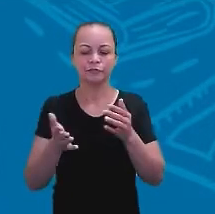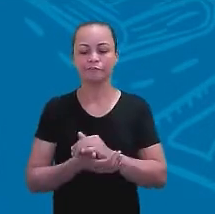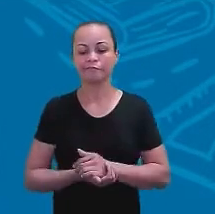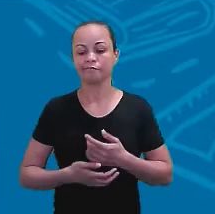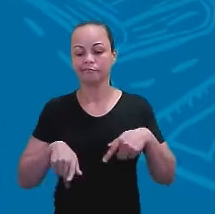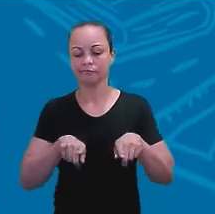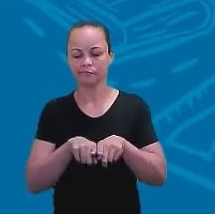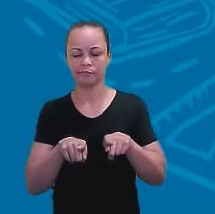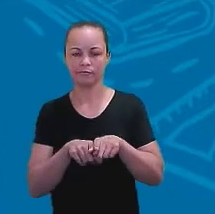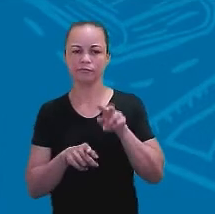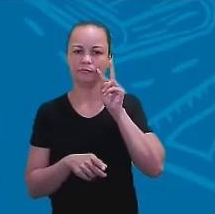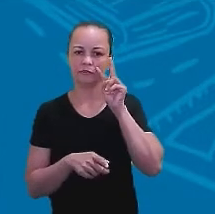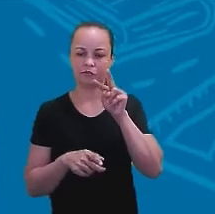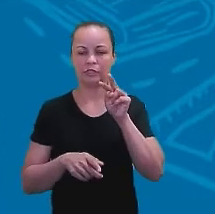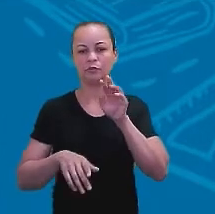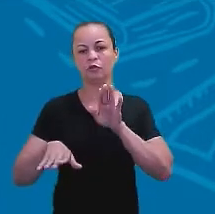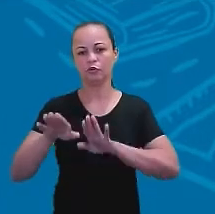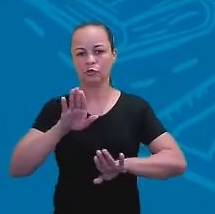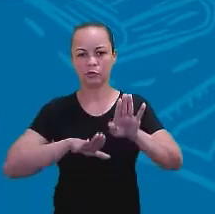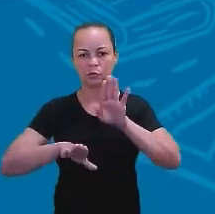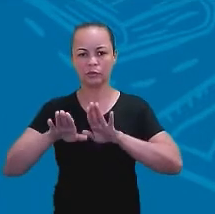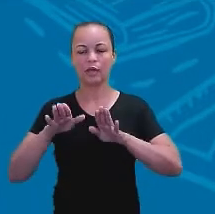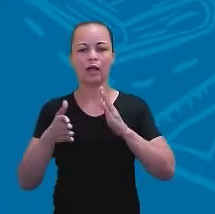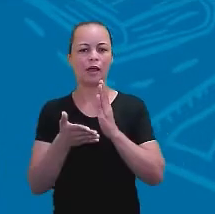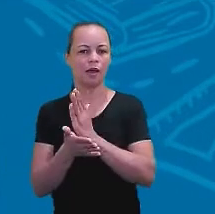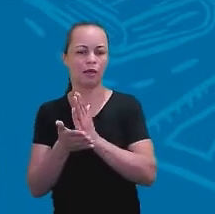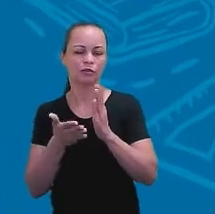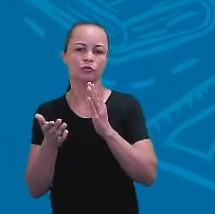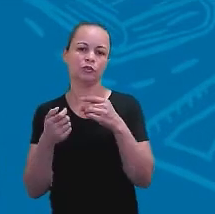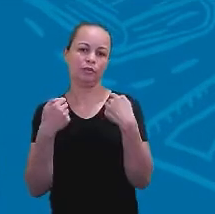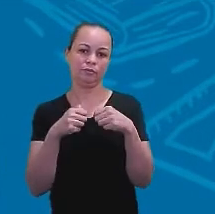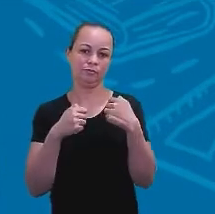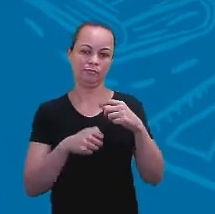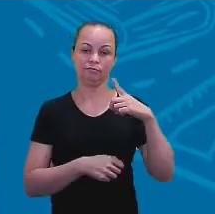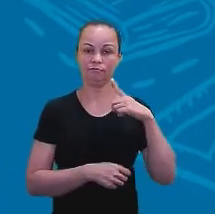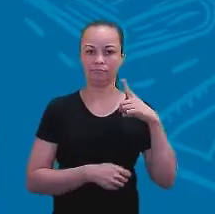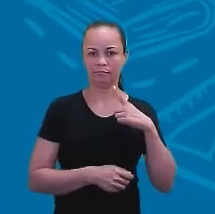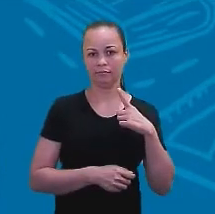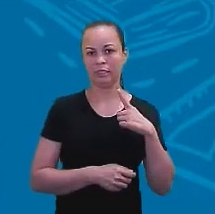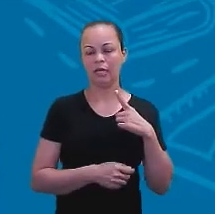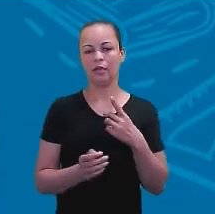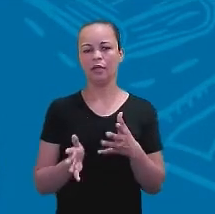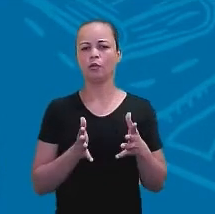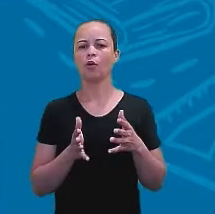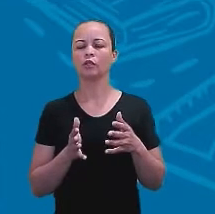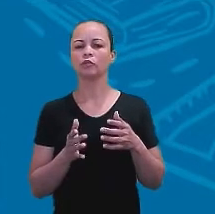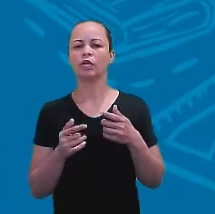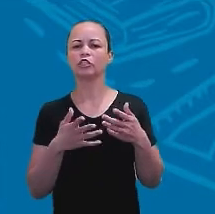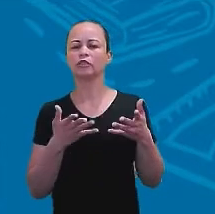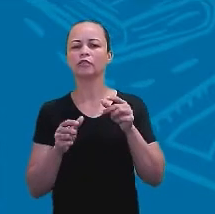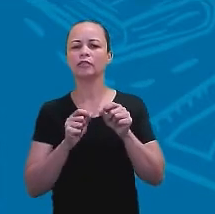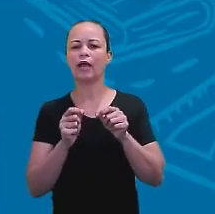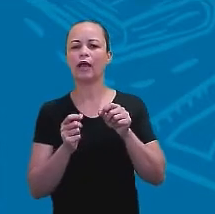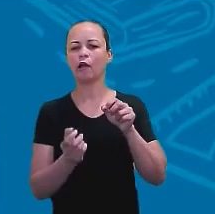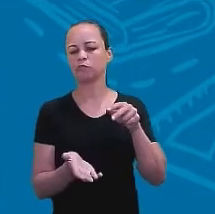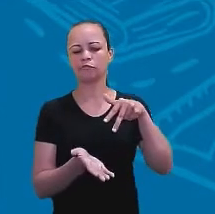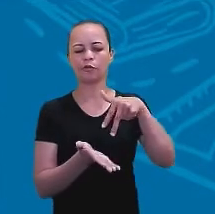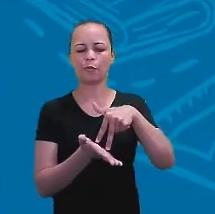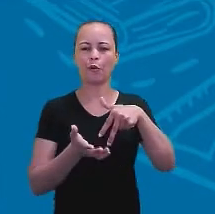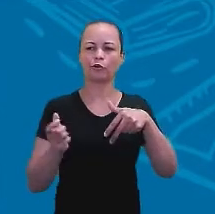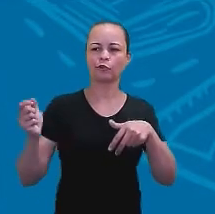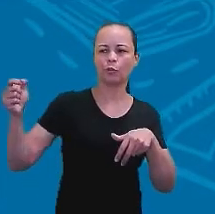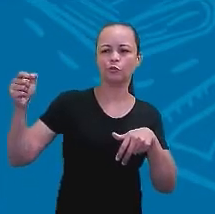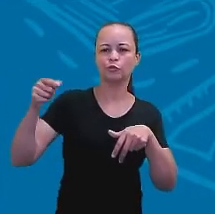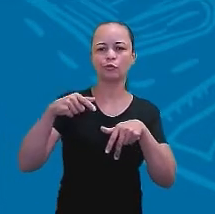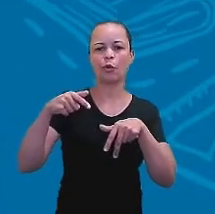vimos também na nossa aula alguns cuidados que a gente precisa ter quando, né, nós estamos expostos a esses raios